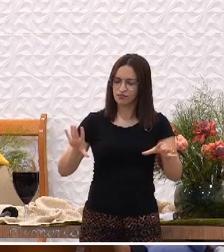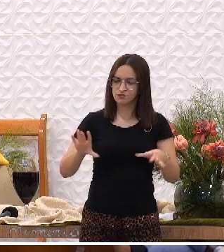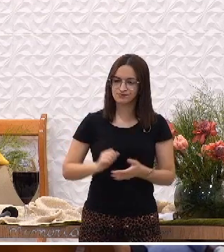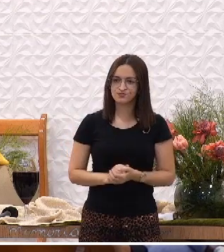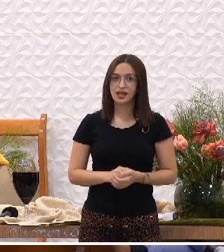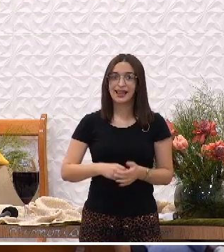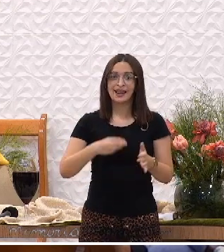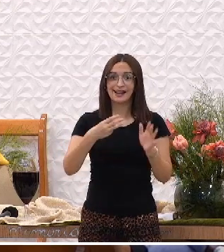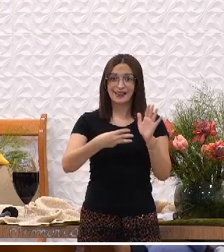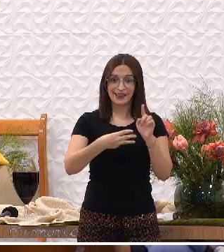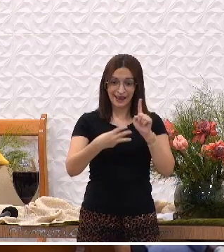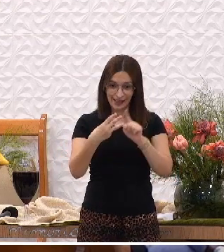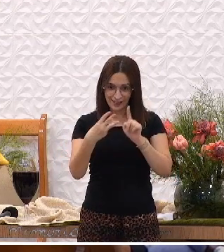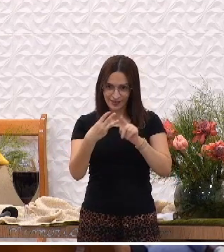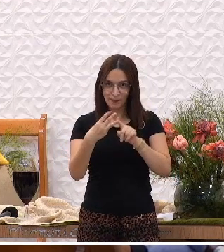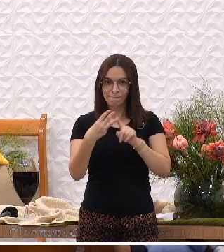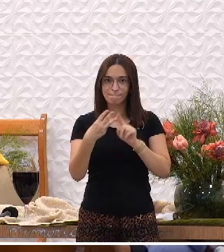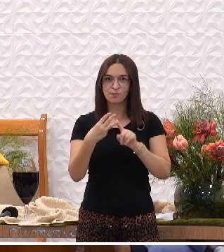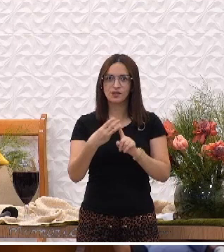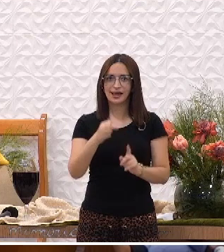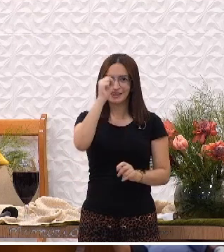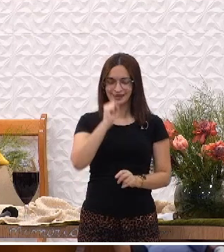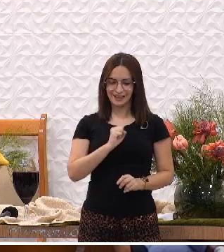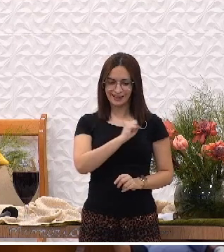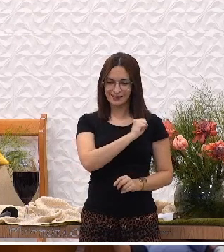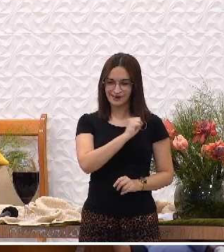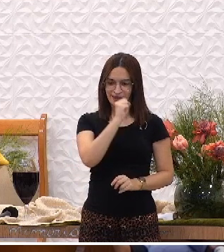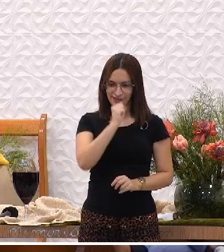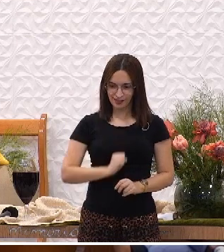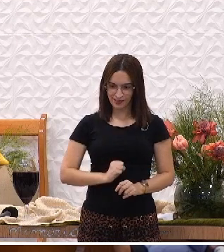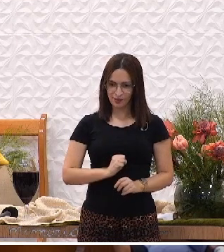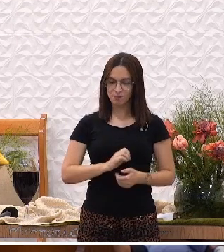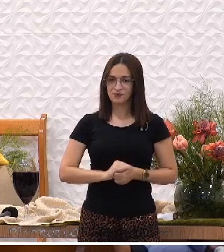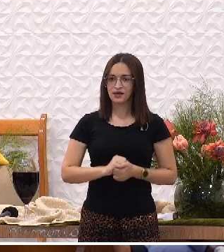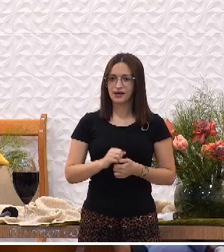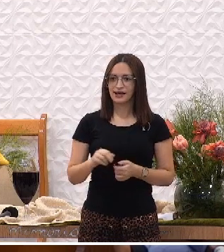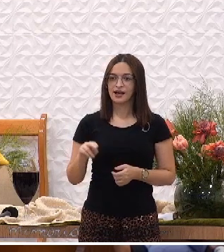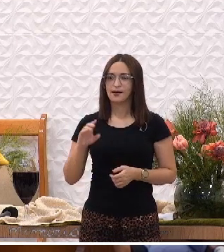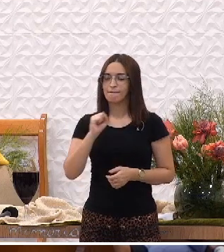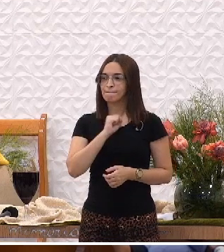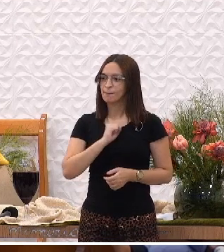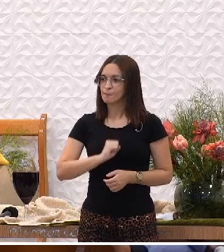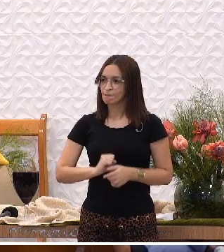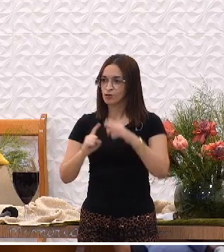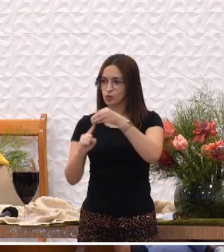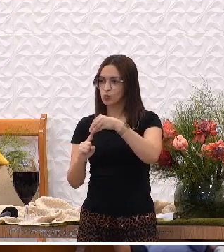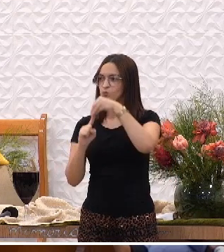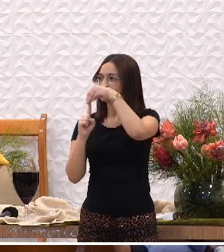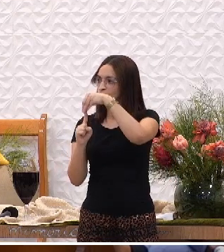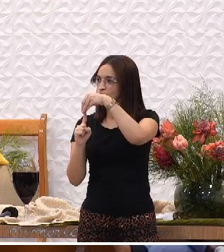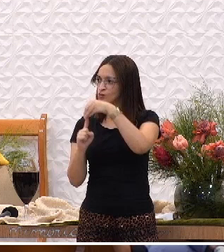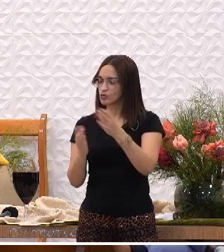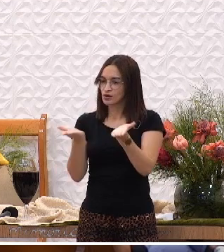crentes, também conhecido como sacerdócio de todos os crentes, né? E ele ensina que cada cristão ele é um sacerdote.